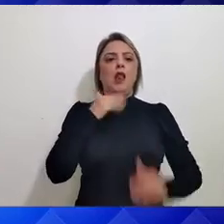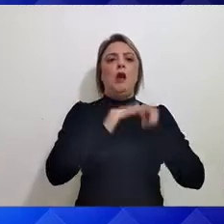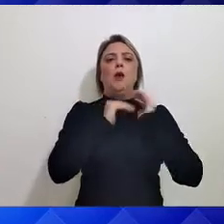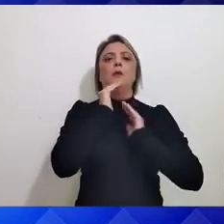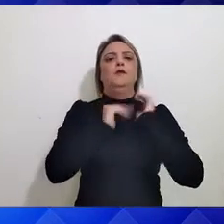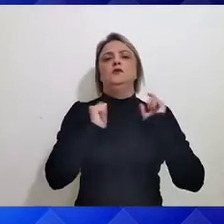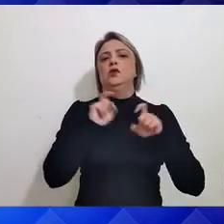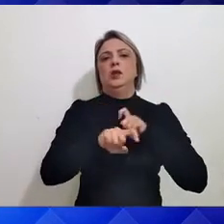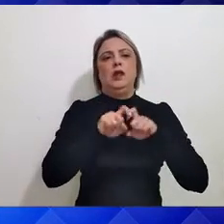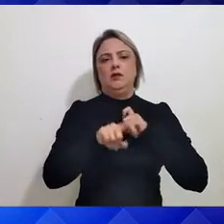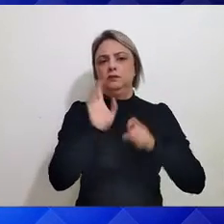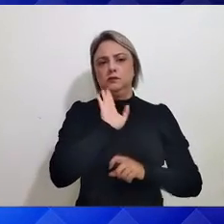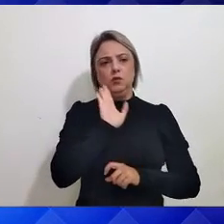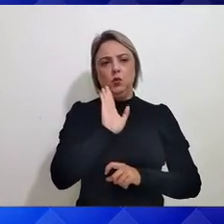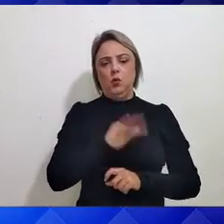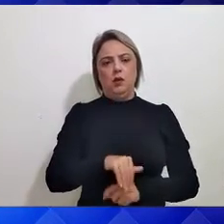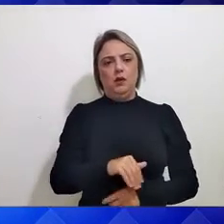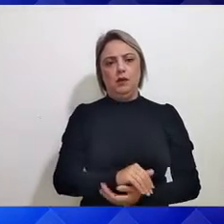meu entendimento.